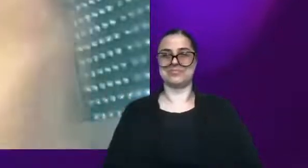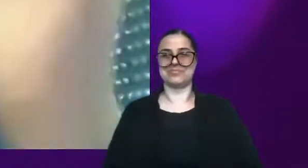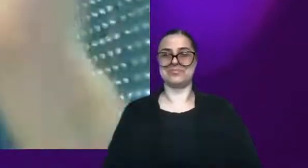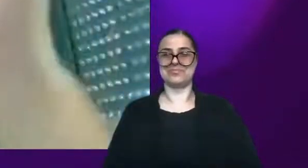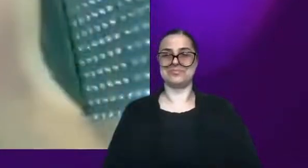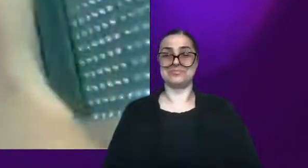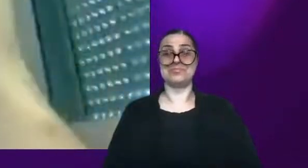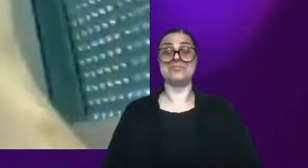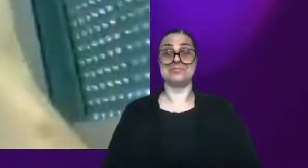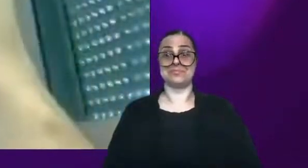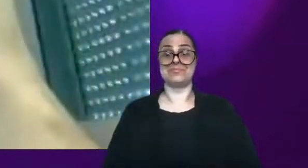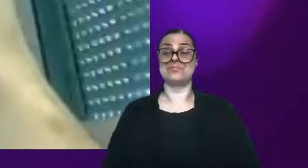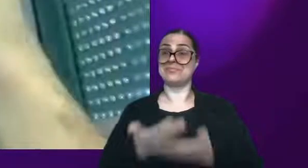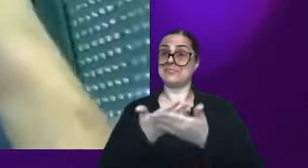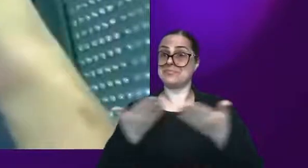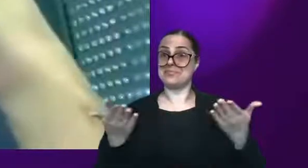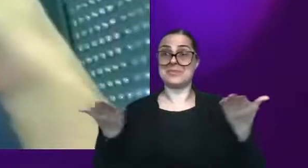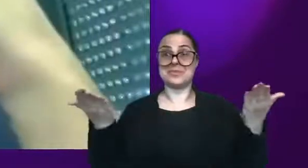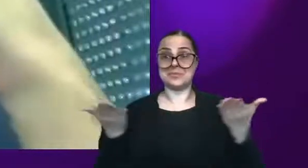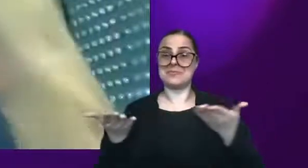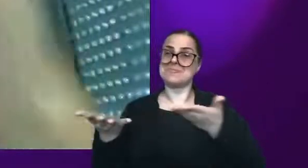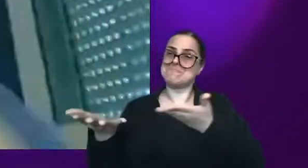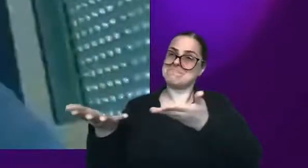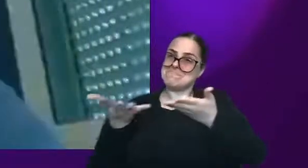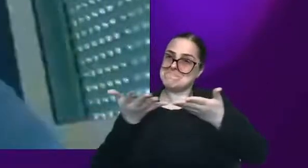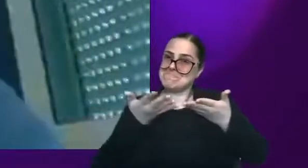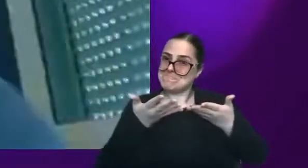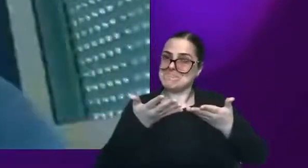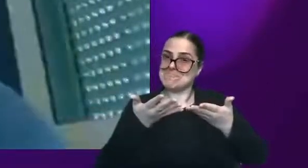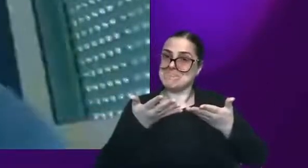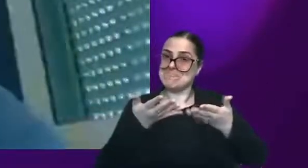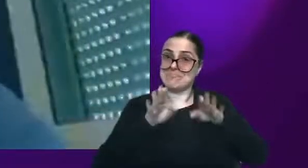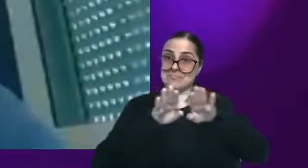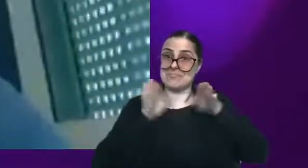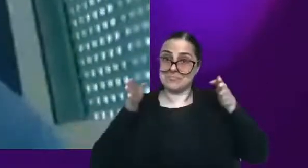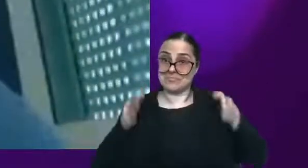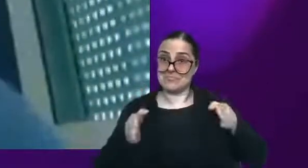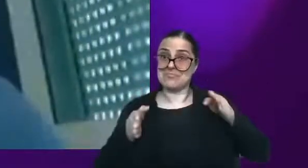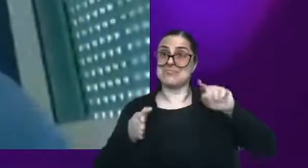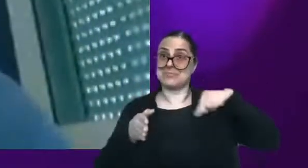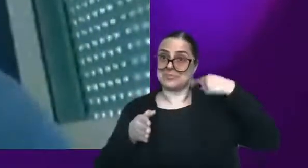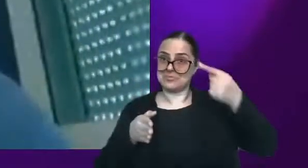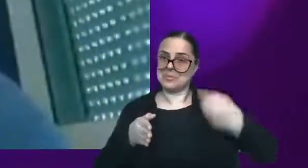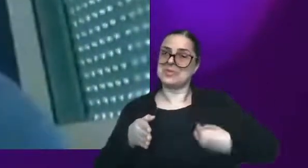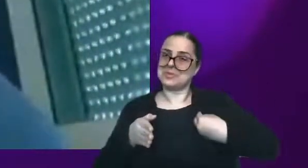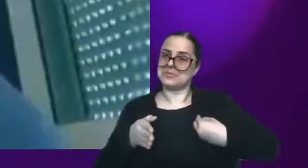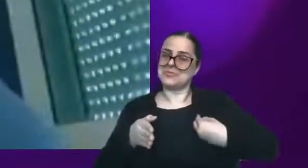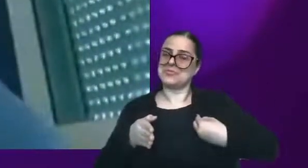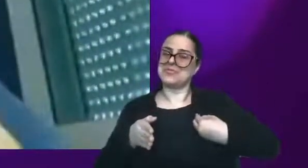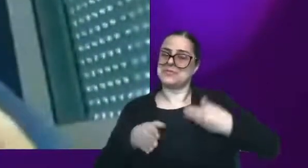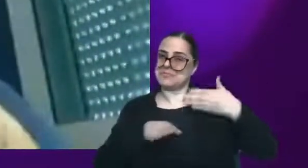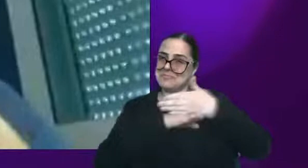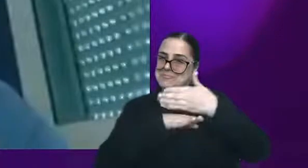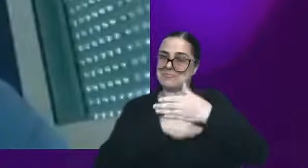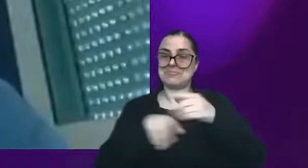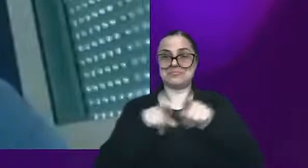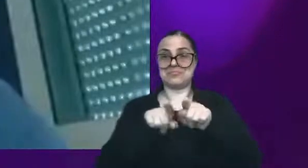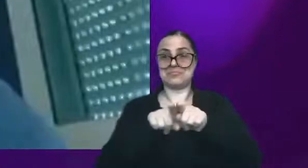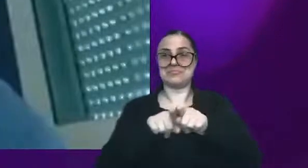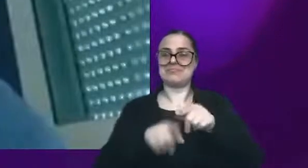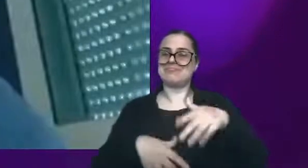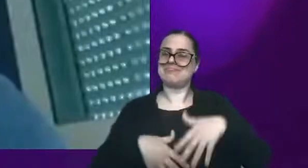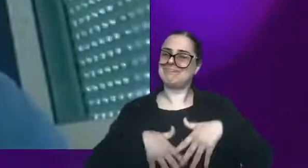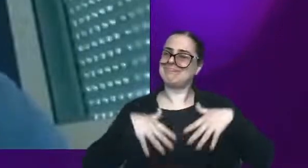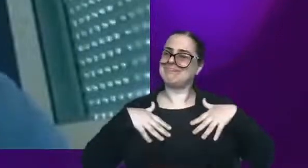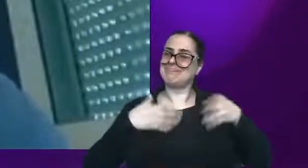Vocês estão convidados para participar desse próximo bloco também. E eu tenho a honra de convidar aqui a